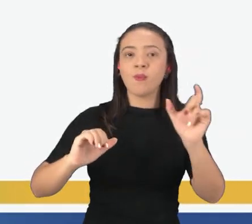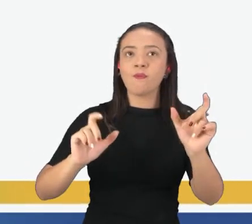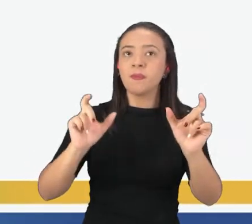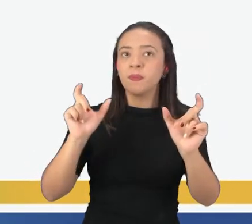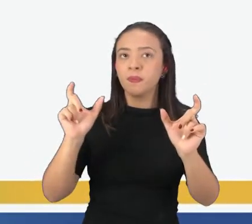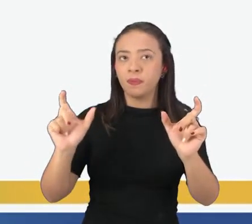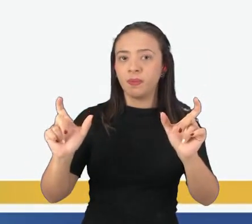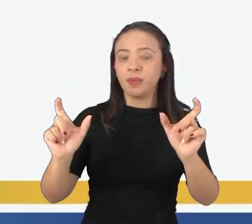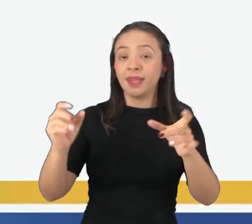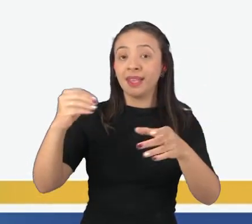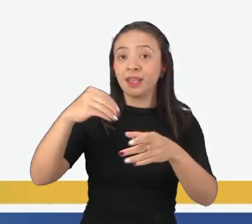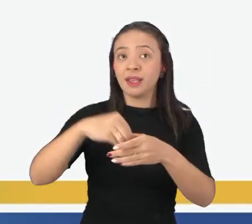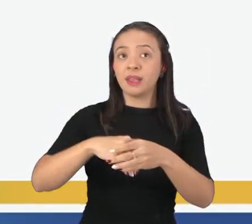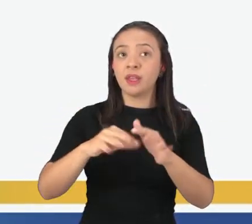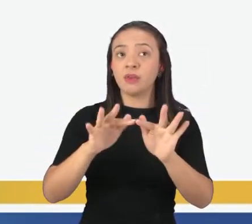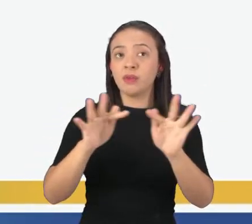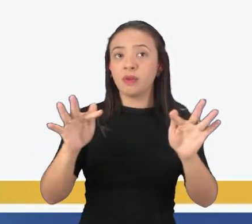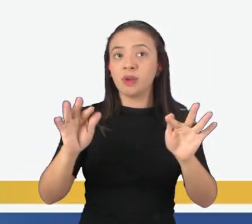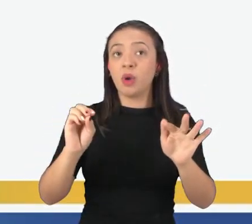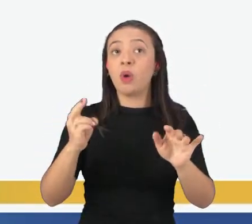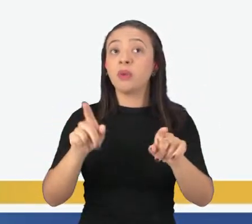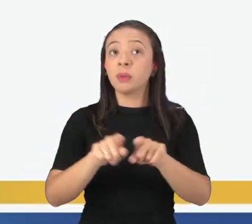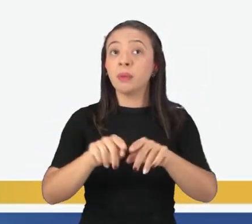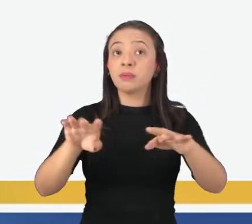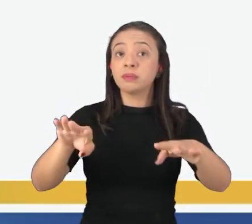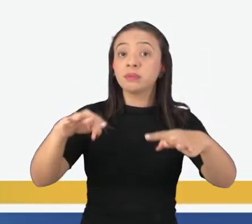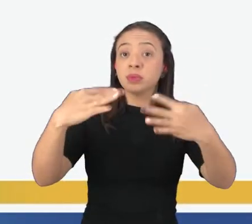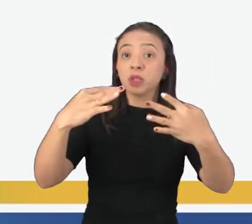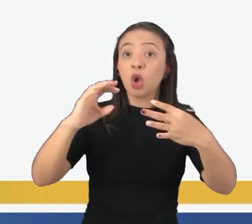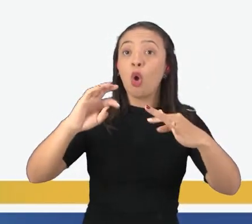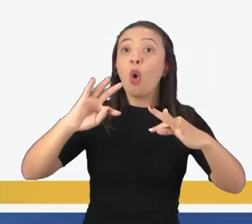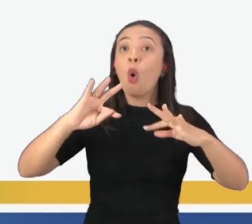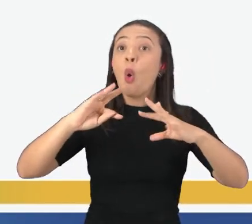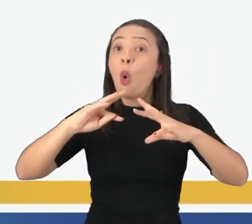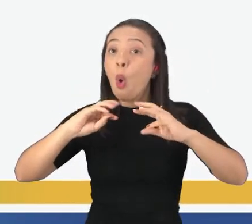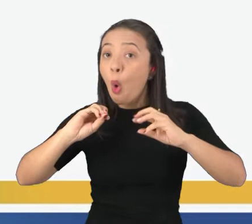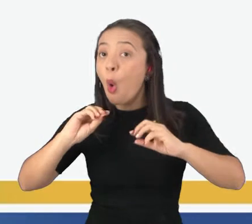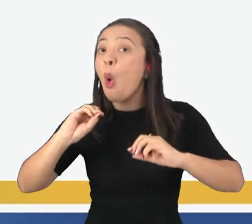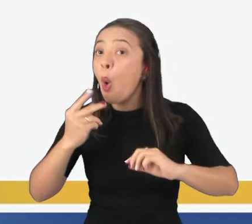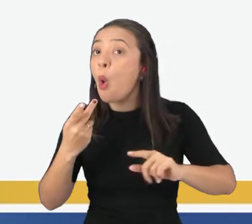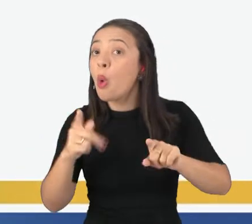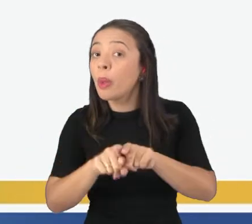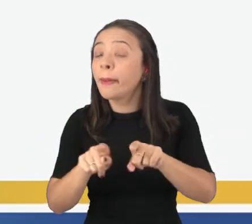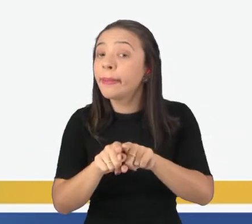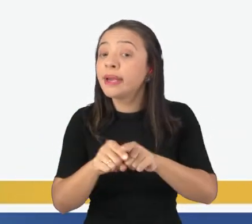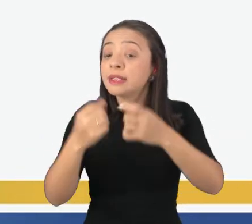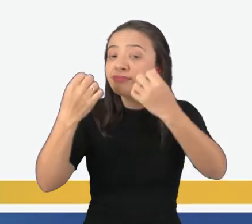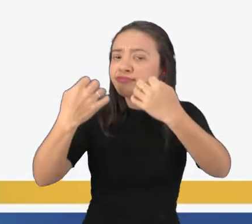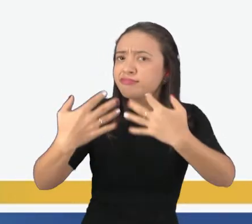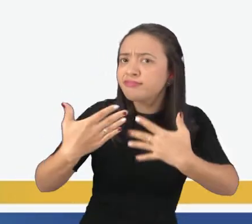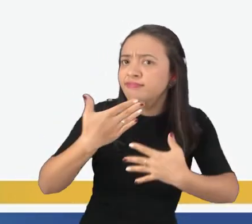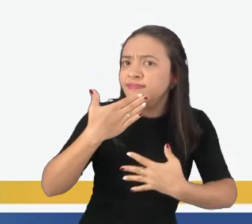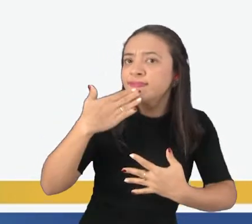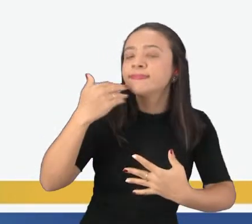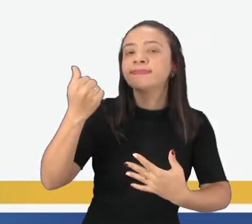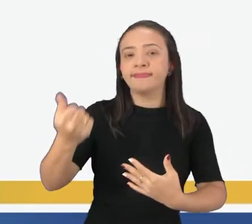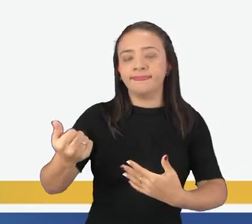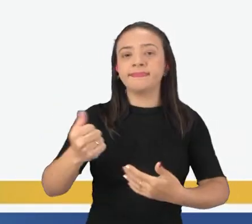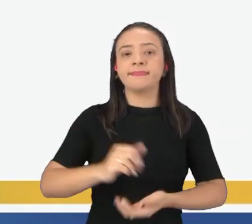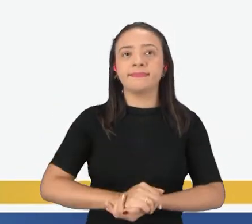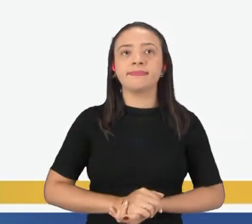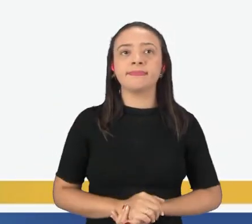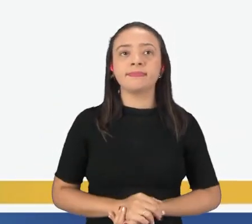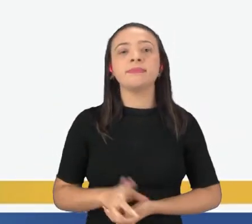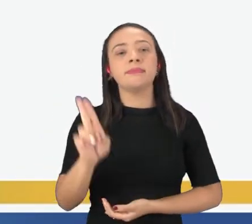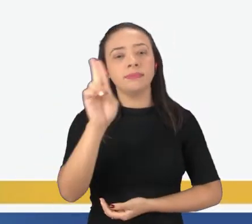ou expressões na frase, para chamar a atenção ou dar uma explicação. Tá? A gente